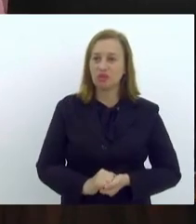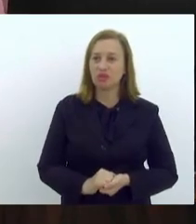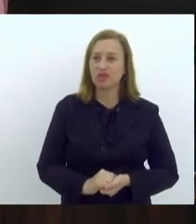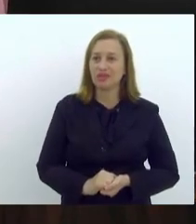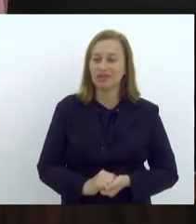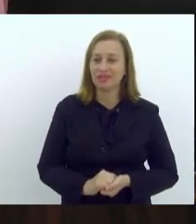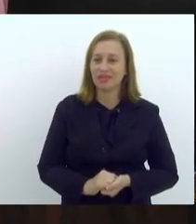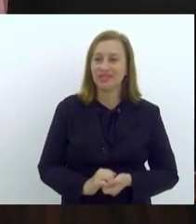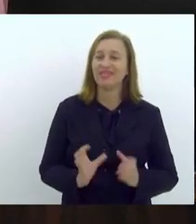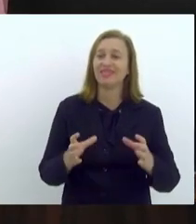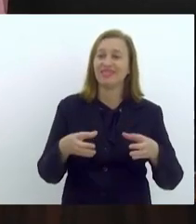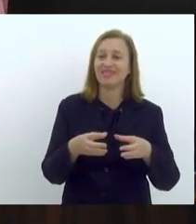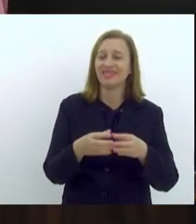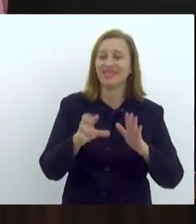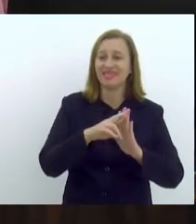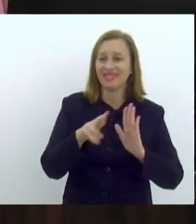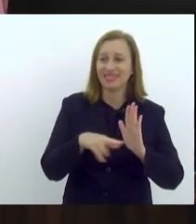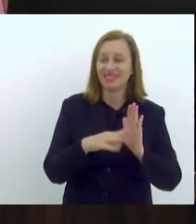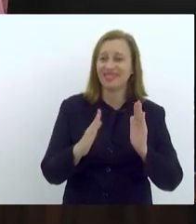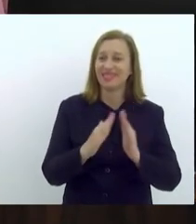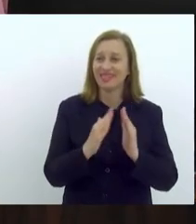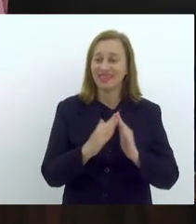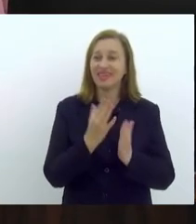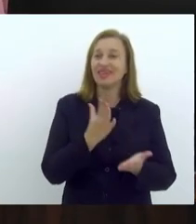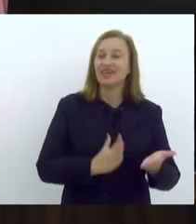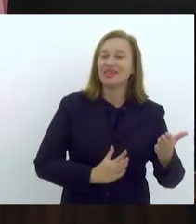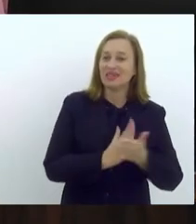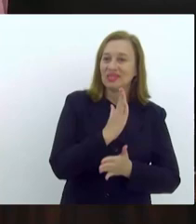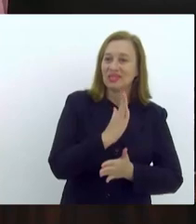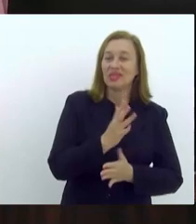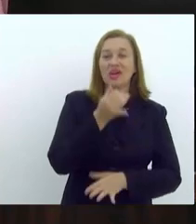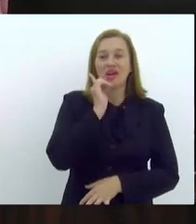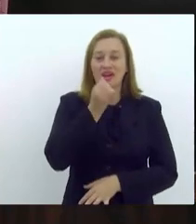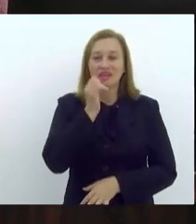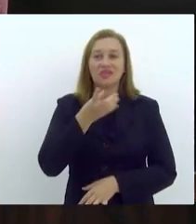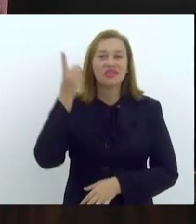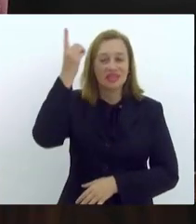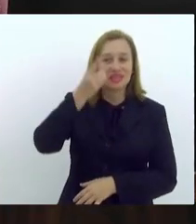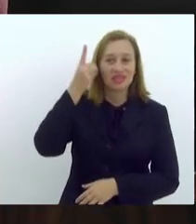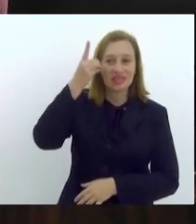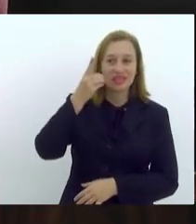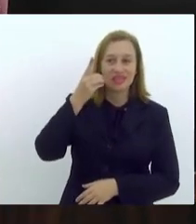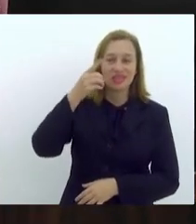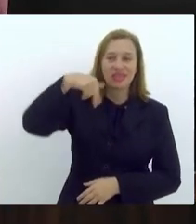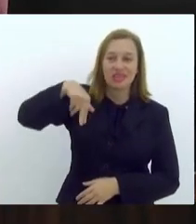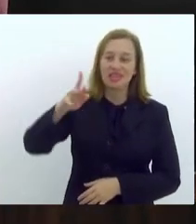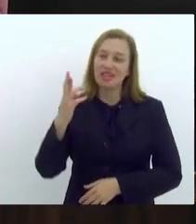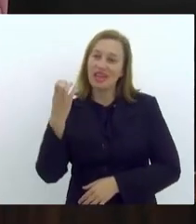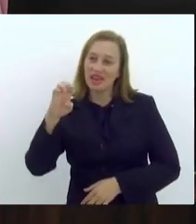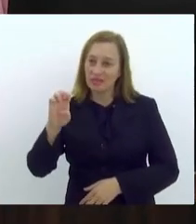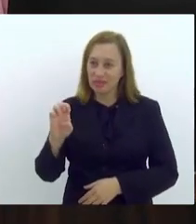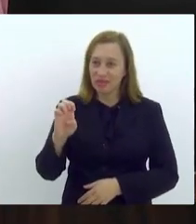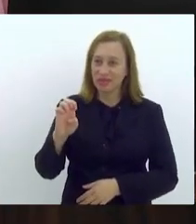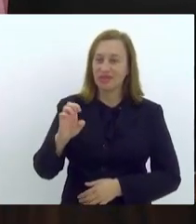Parecida a comissão de normas internas e proposições externas favorável relator deputado Guilherme Delaroli.